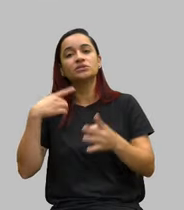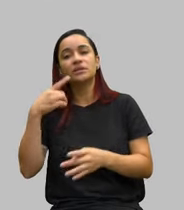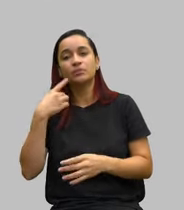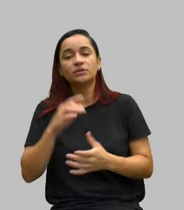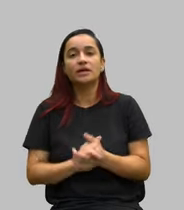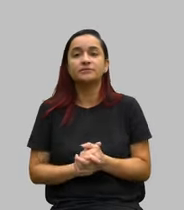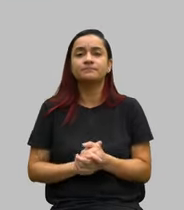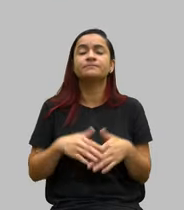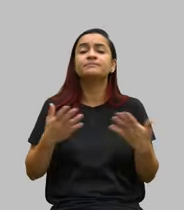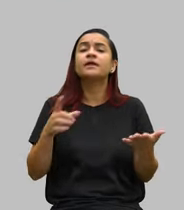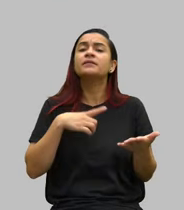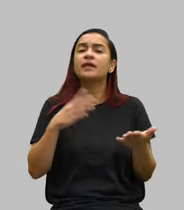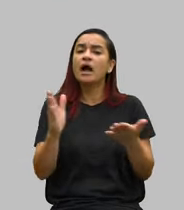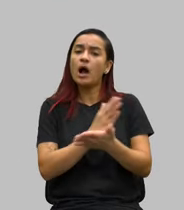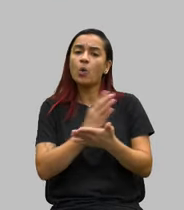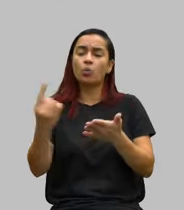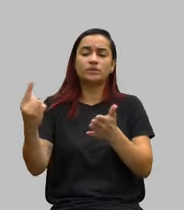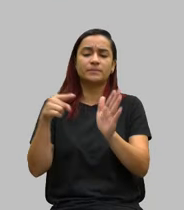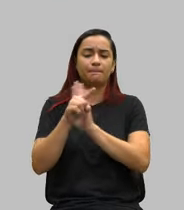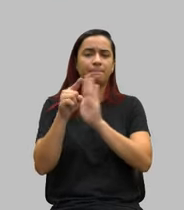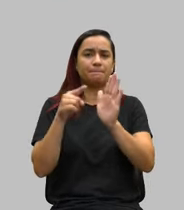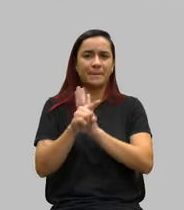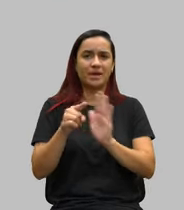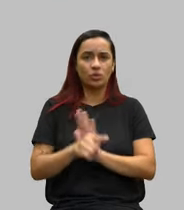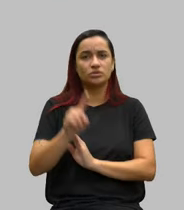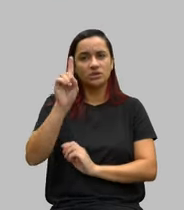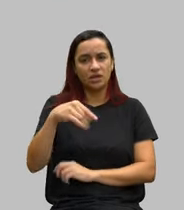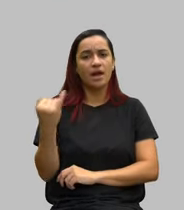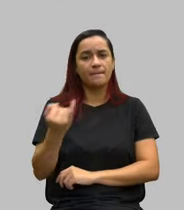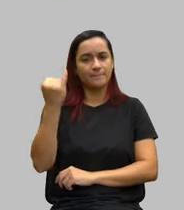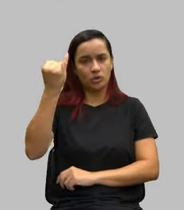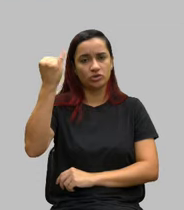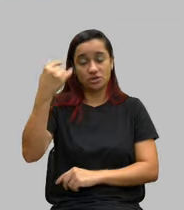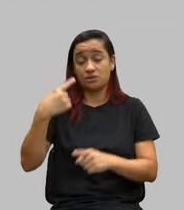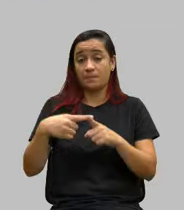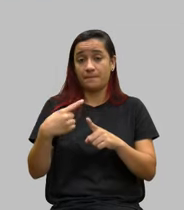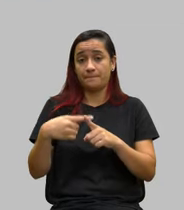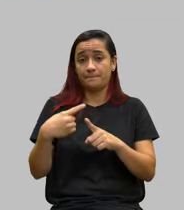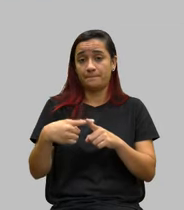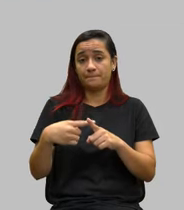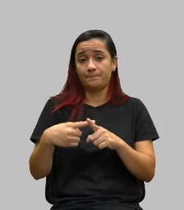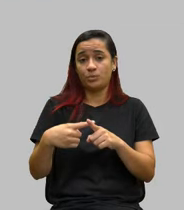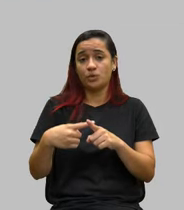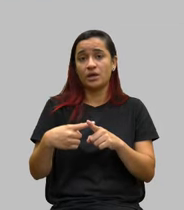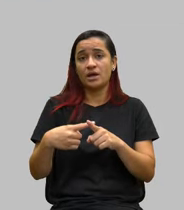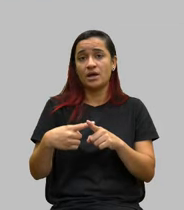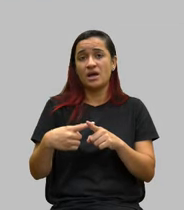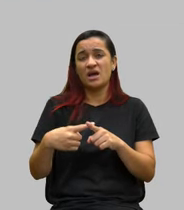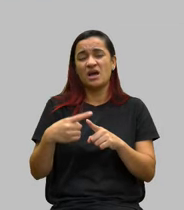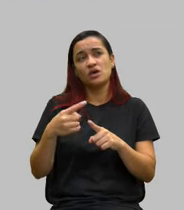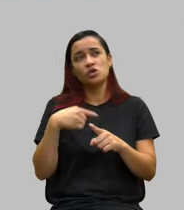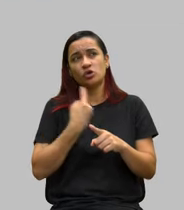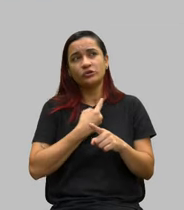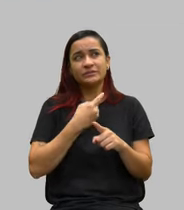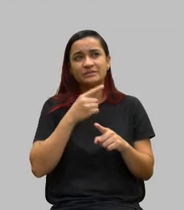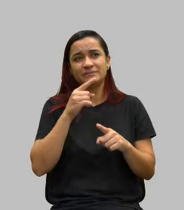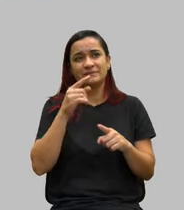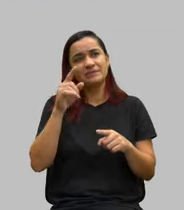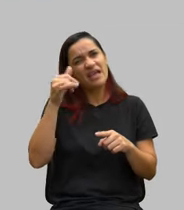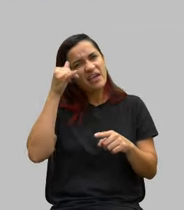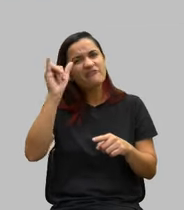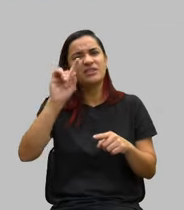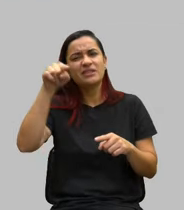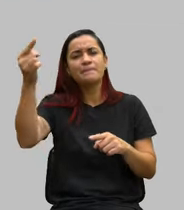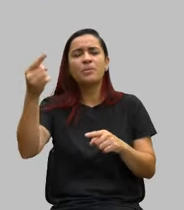perguntas são necessárias até porque poupa a gente inclusive de provocar outras audiências públicas